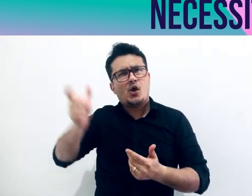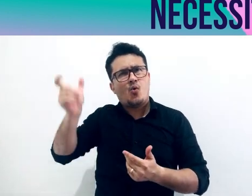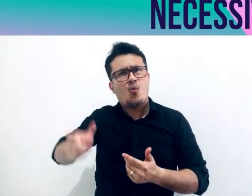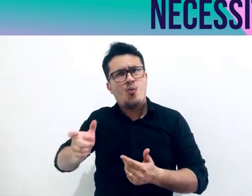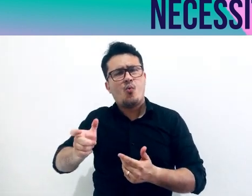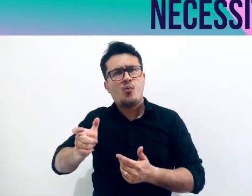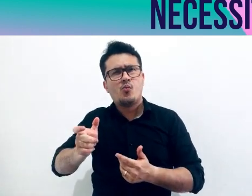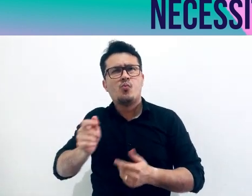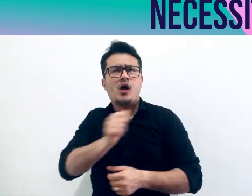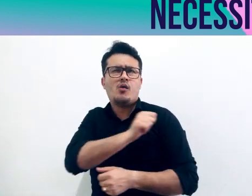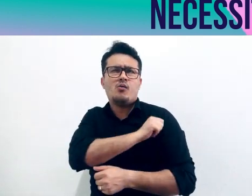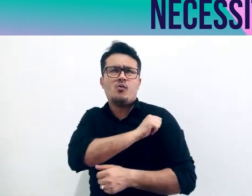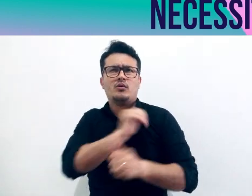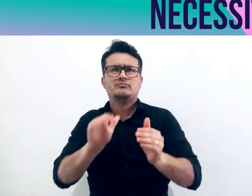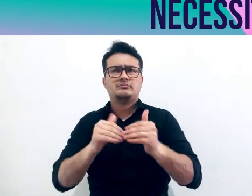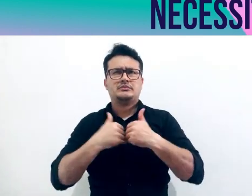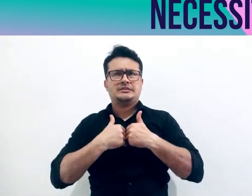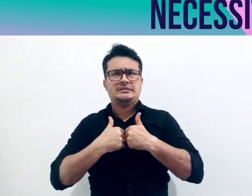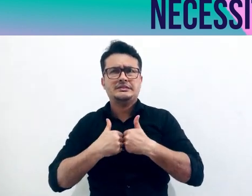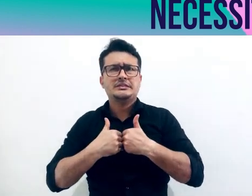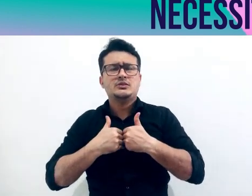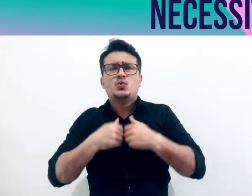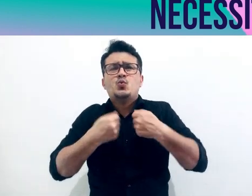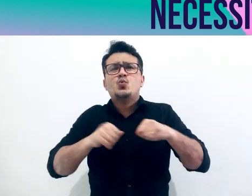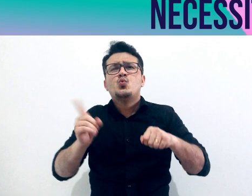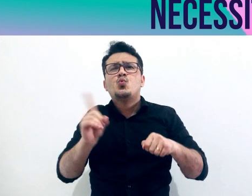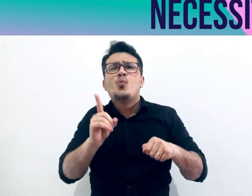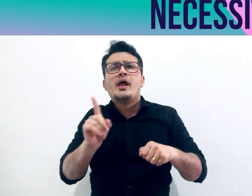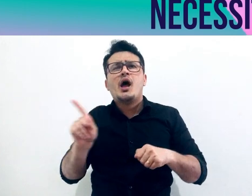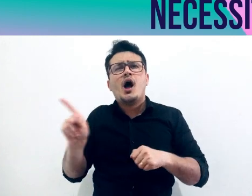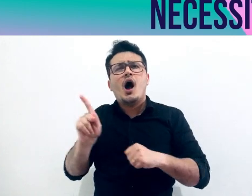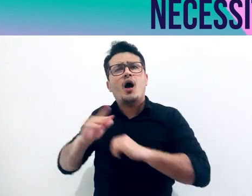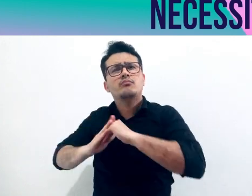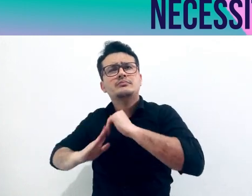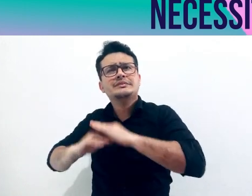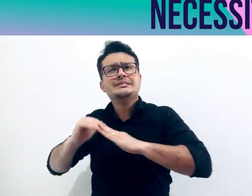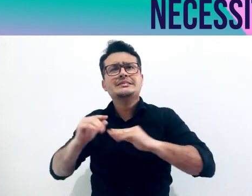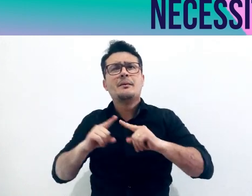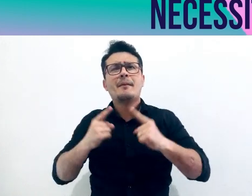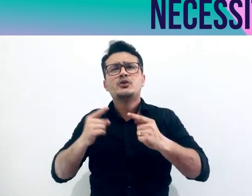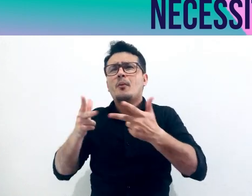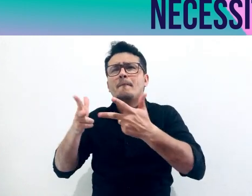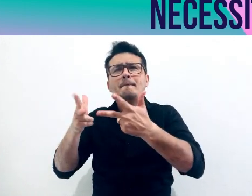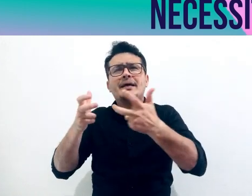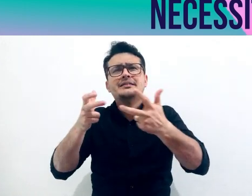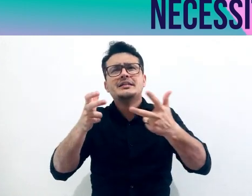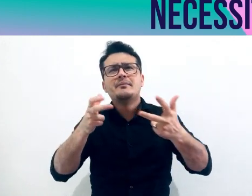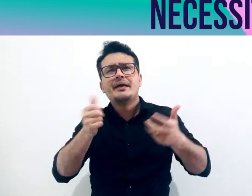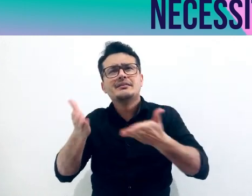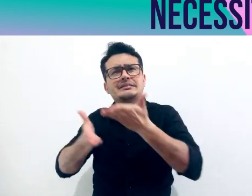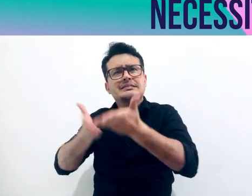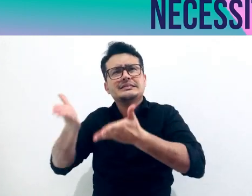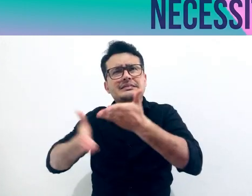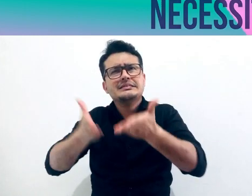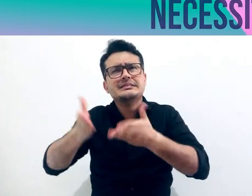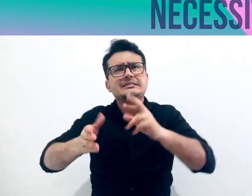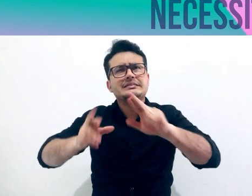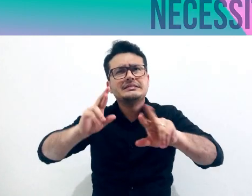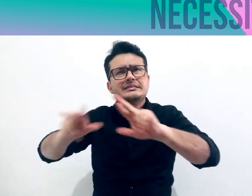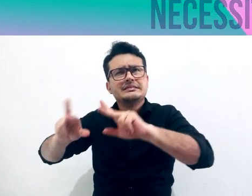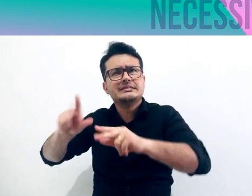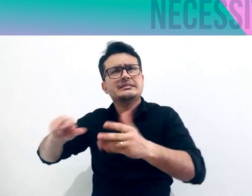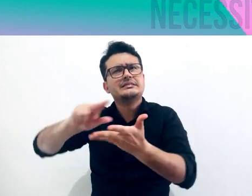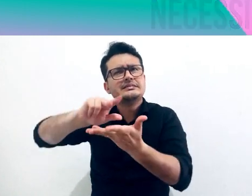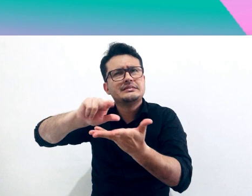exemplo, autista, não precisa ser um especialista em autismo, mas precisa ser um especialista em lidar com as diferenças